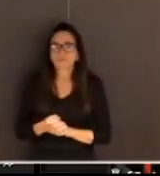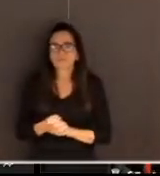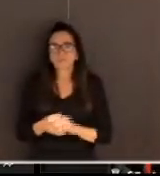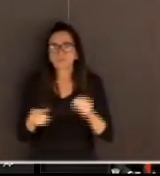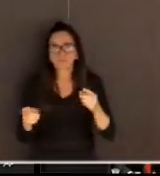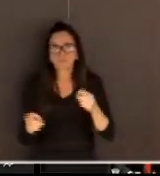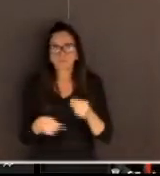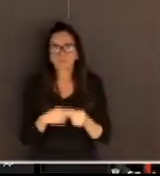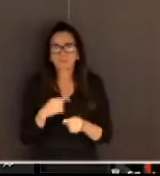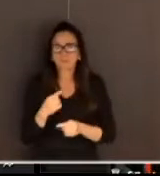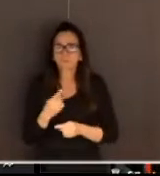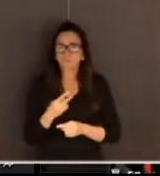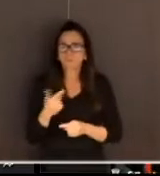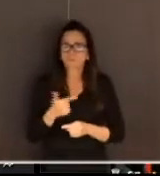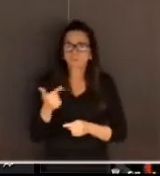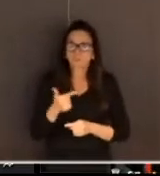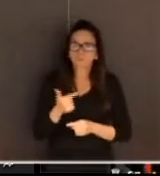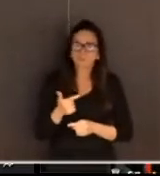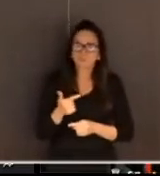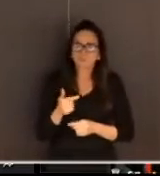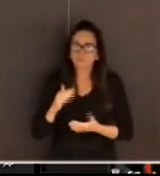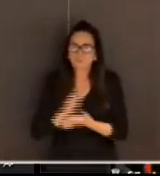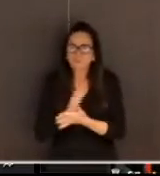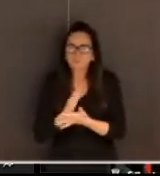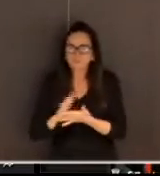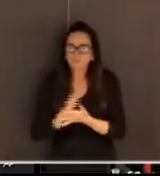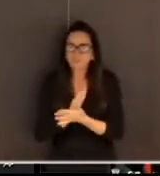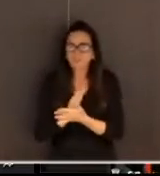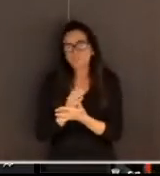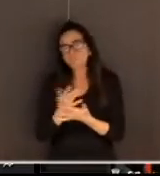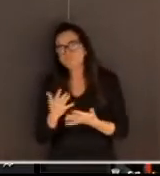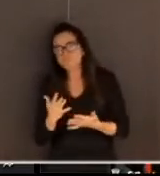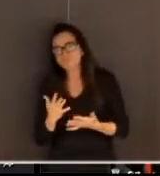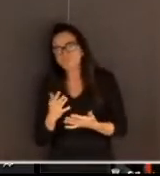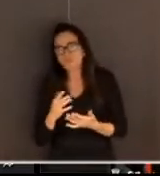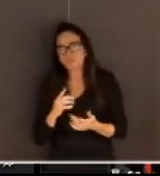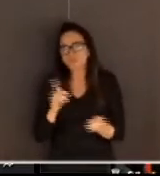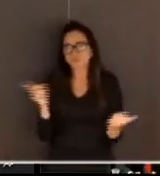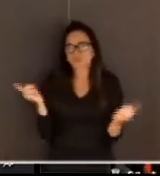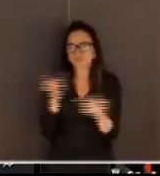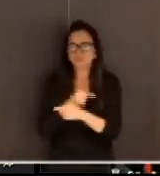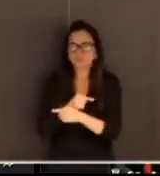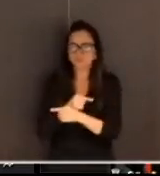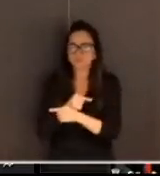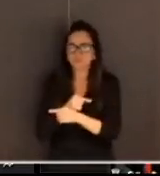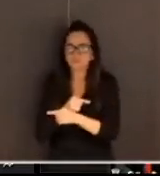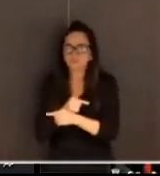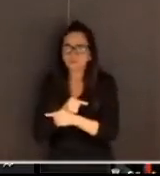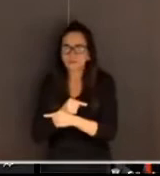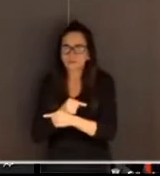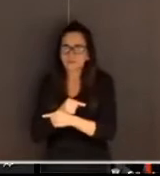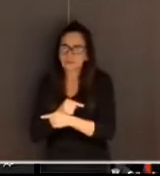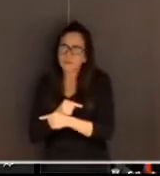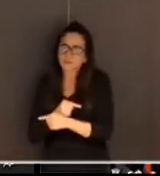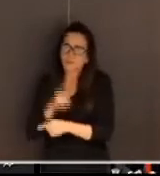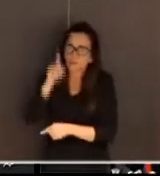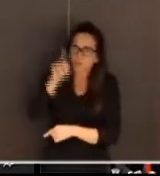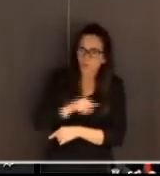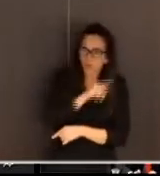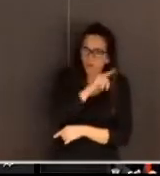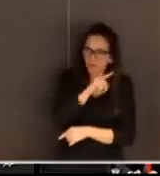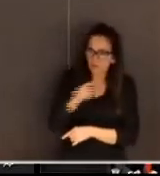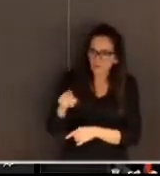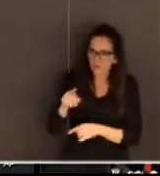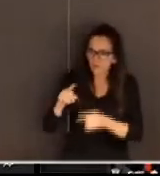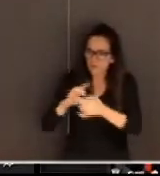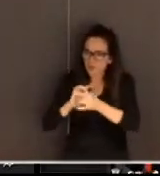Segundo, há muitas decisões, colegas, sobre a inversão entre o quesito desclassificatório e